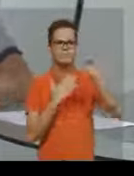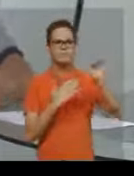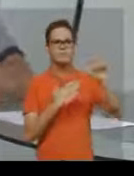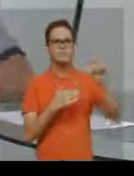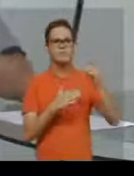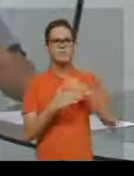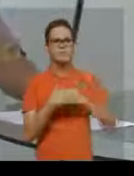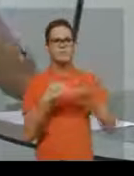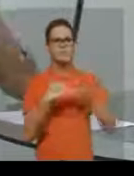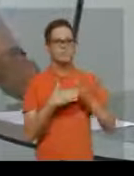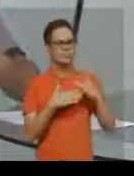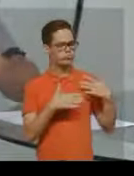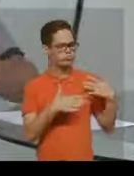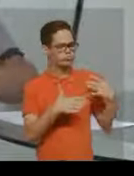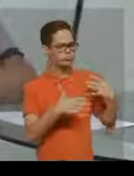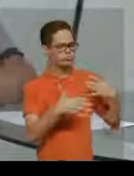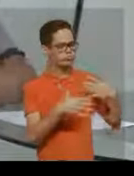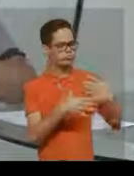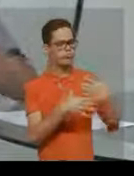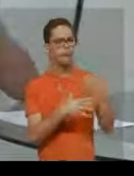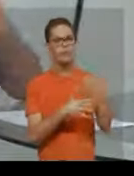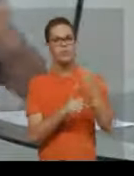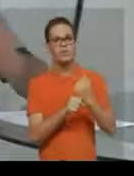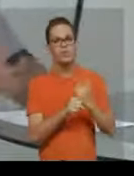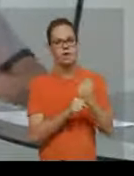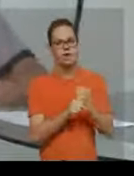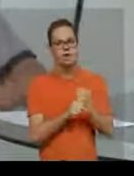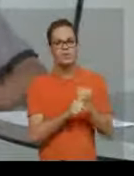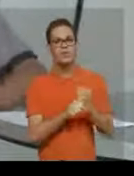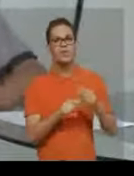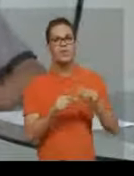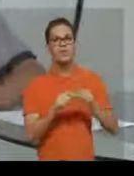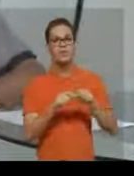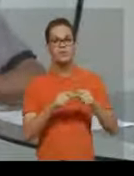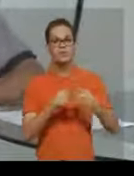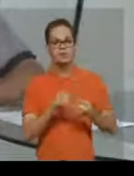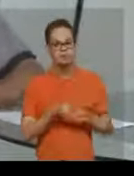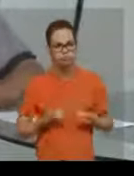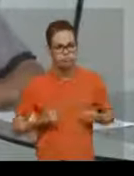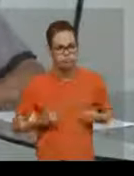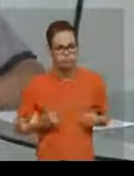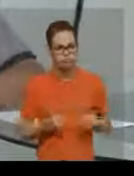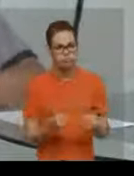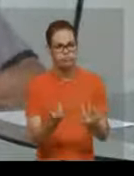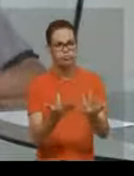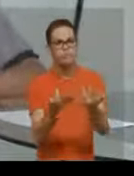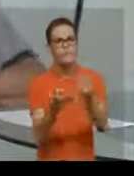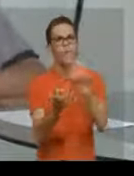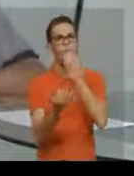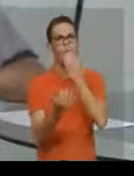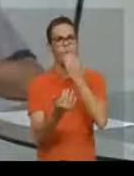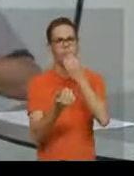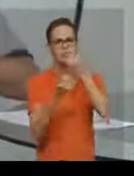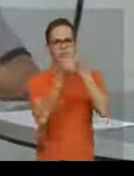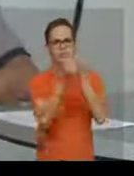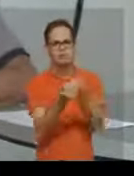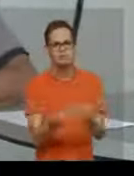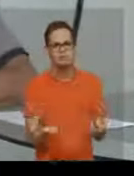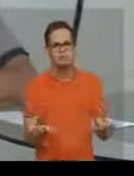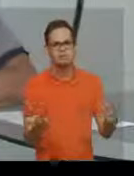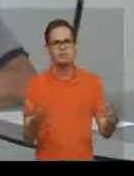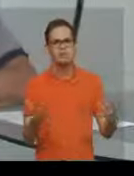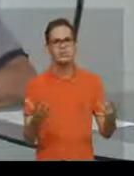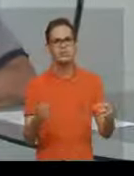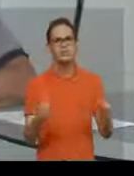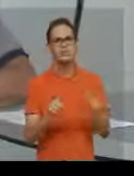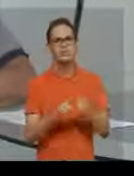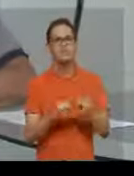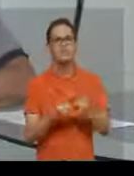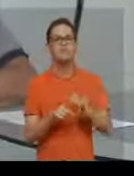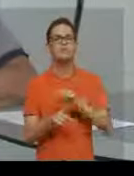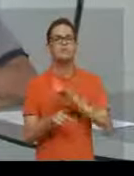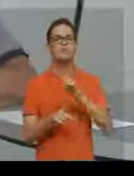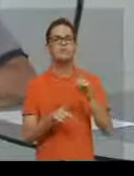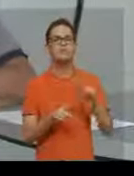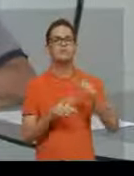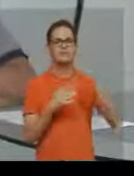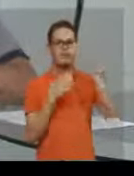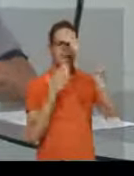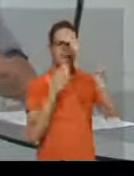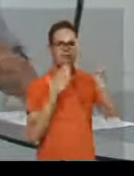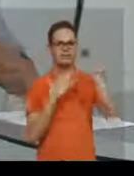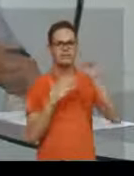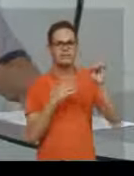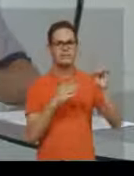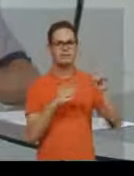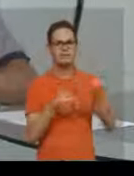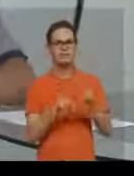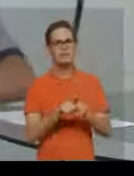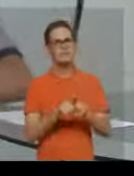passou. Então eles se reúnem com uma mesa, uma ceia, né? Que é muito típica. Sempre que a gente estuda o Thanksgiving Day, igual na aula de hoje a gente fala